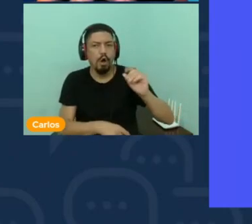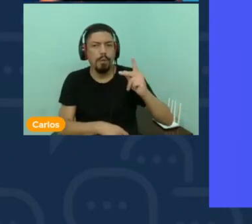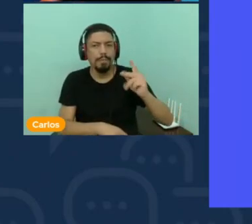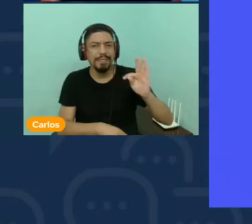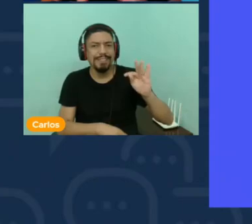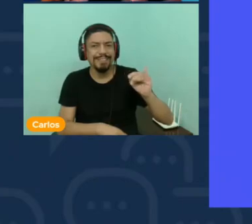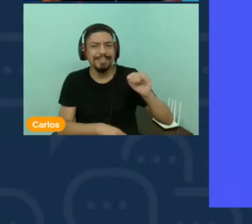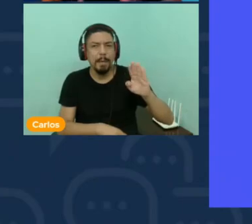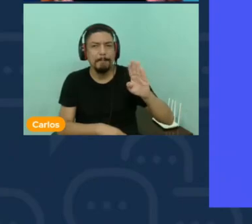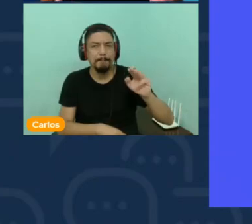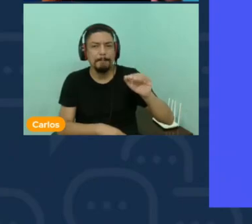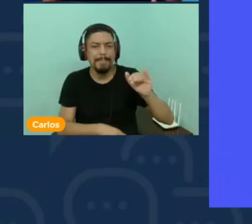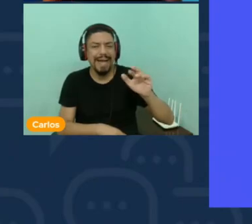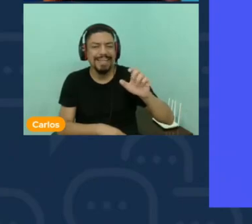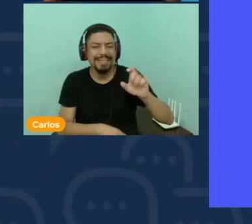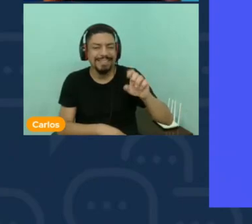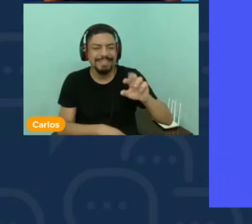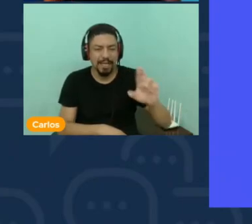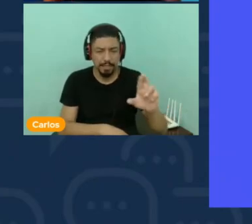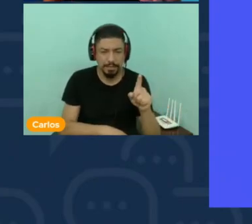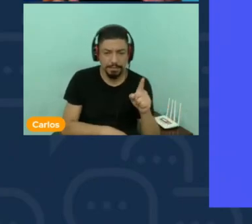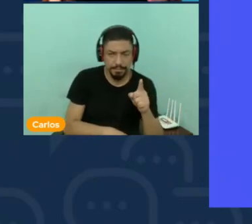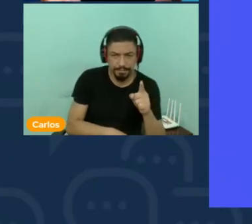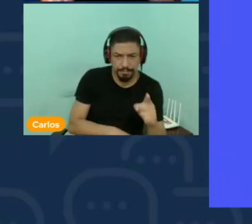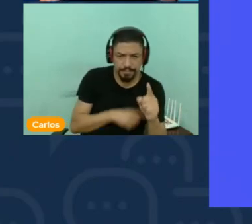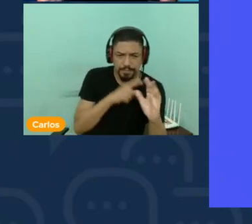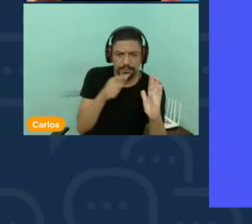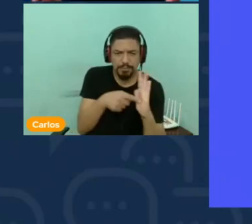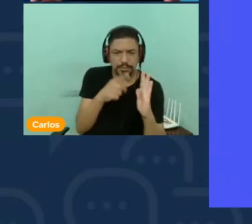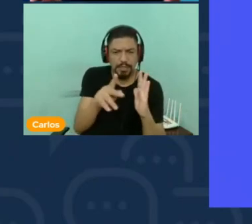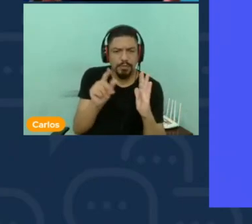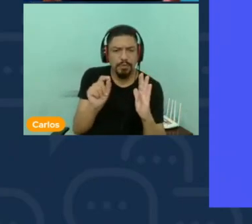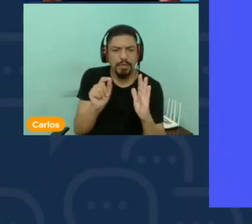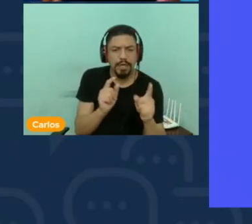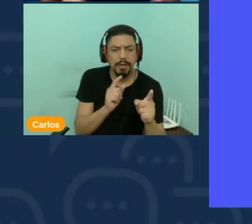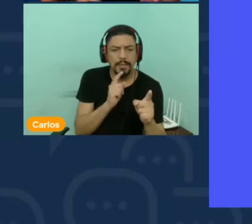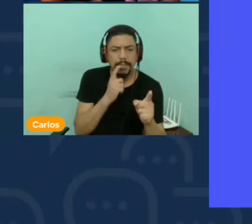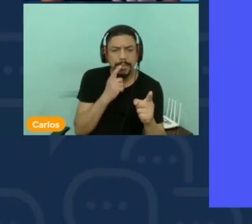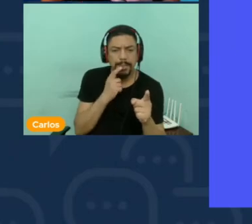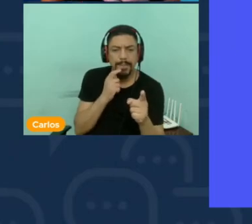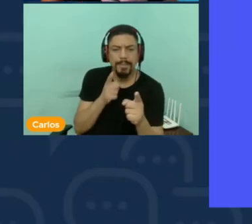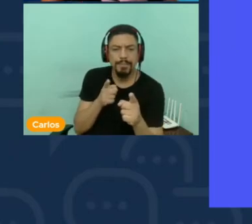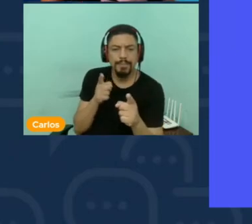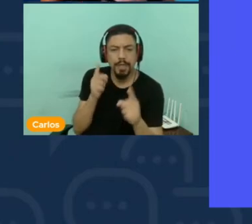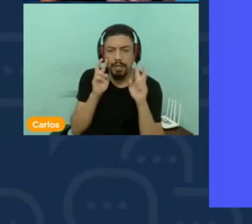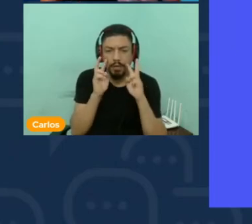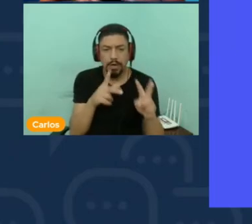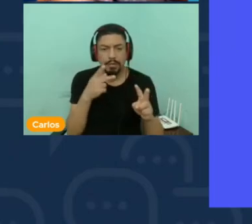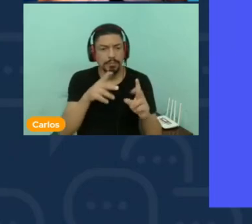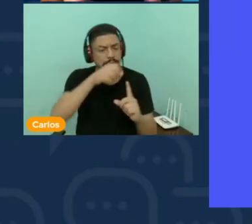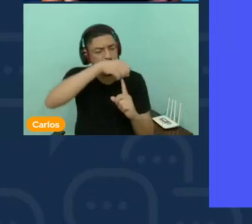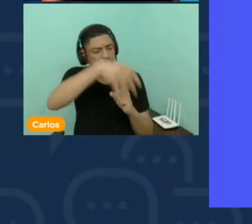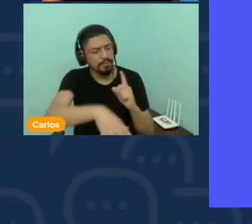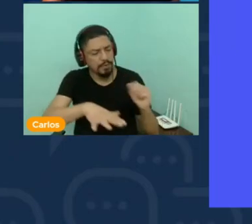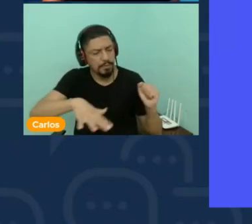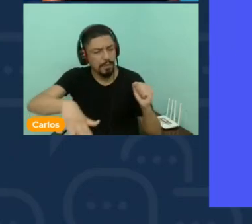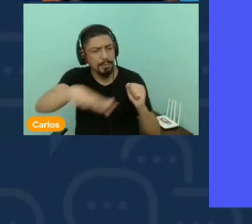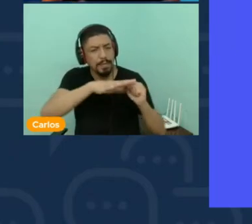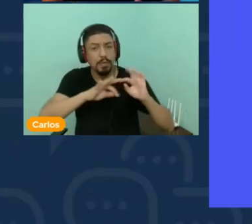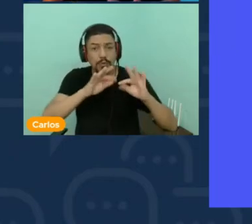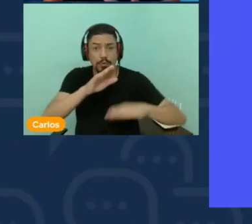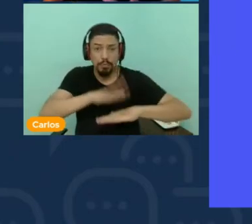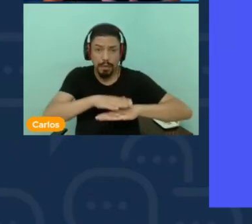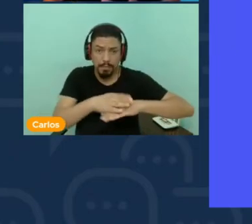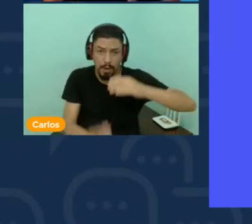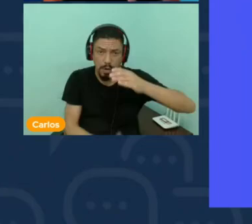é a ideia do Computer Optimizer? Ele vai olhar para o seu ambiente, para os seus servidores, tudo que você criou ali